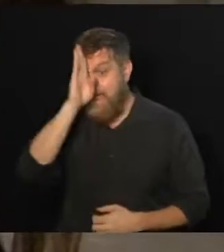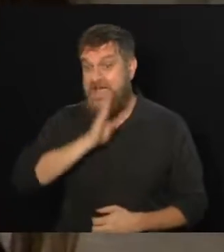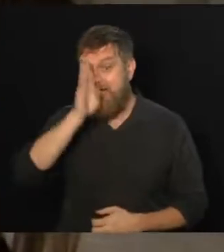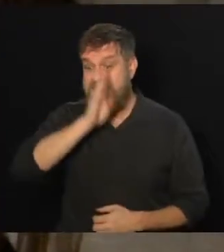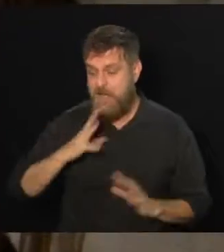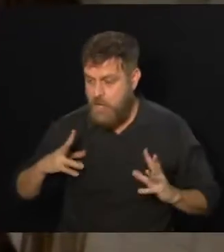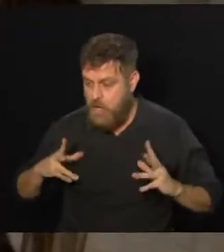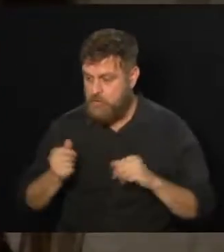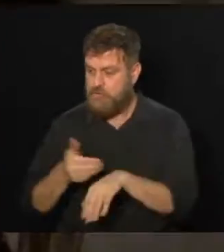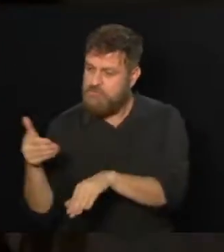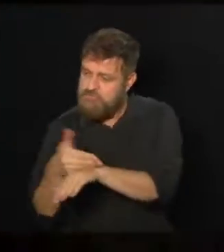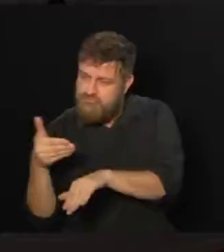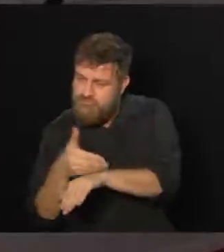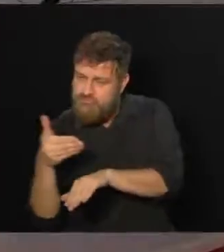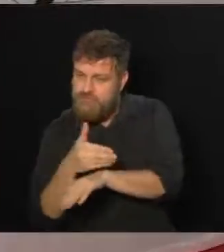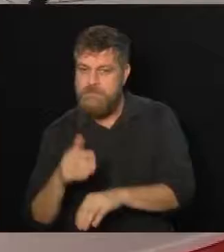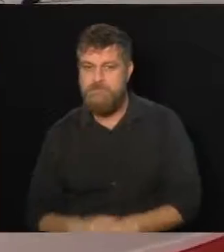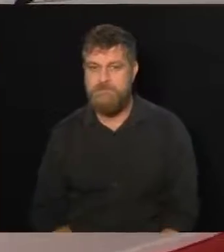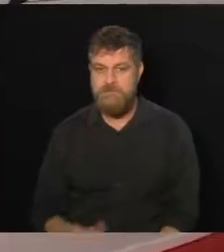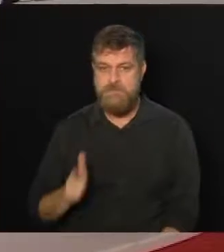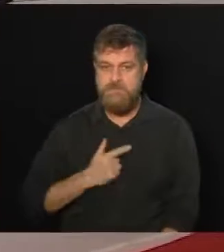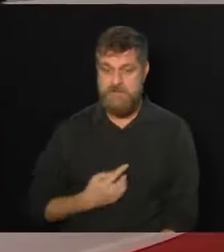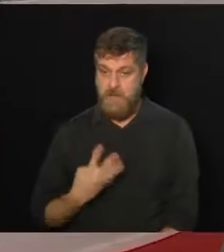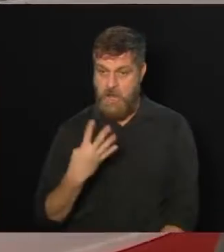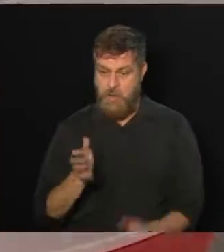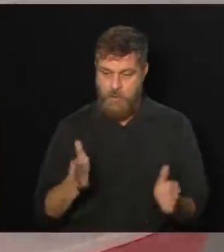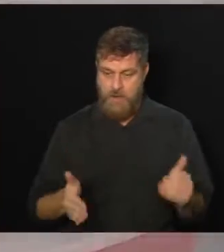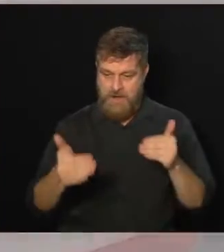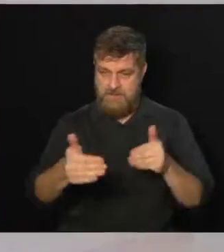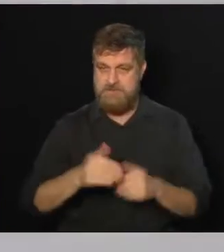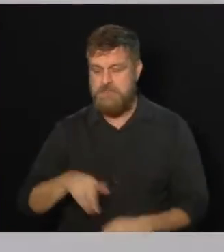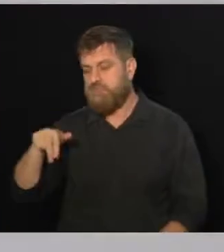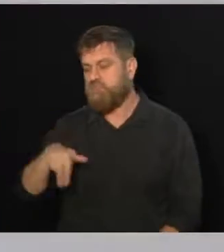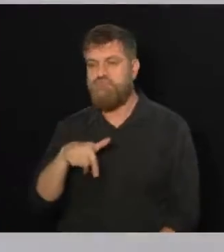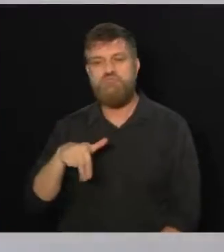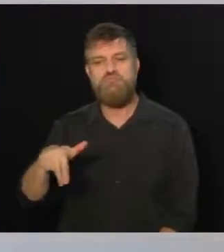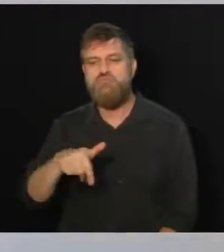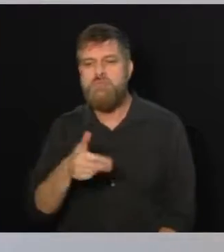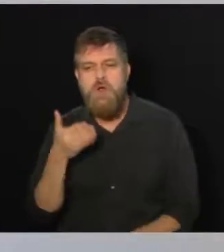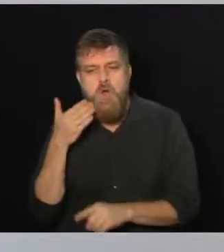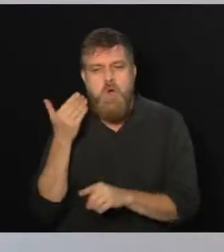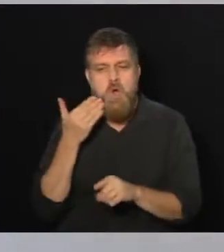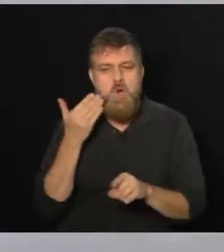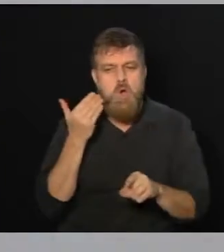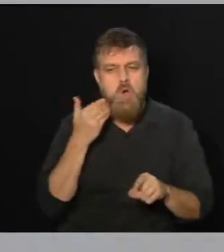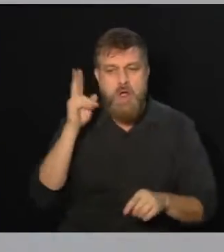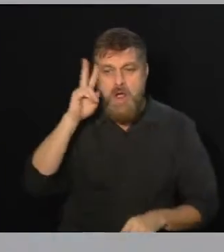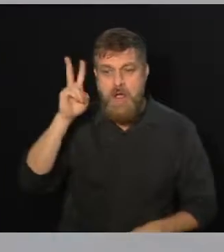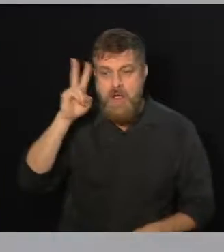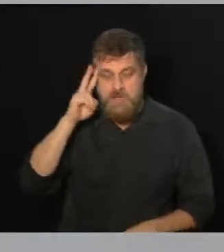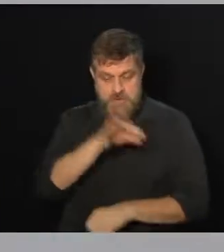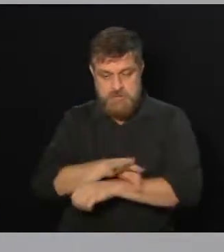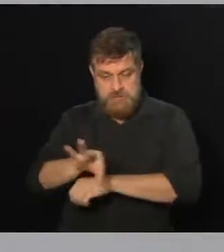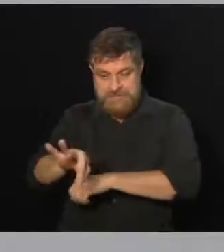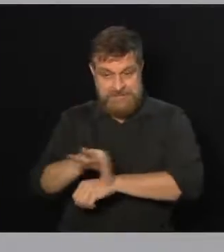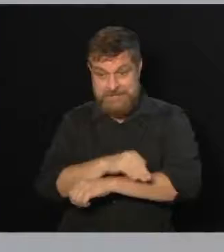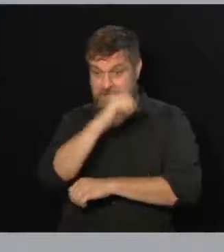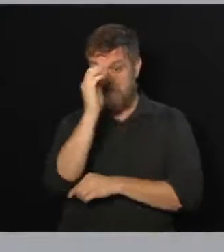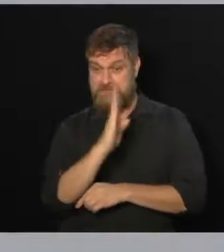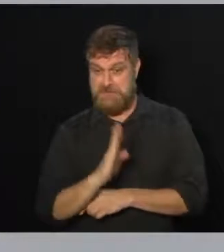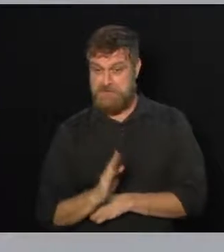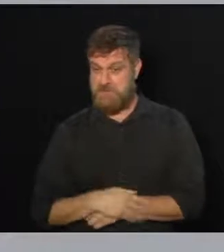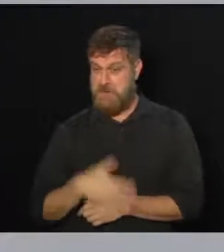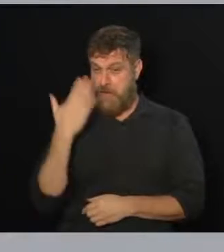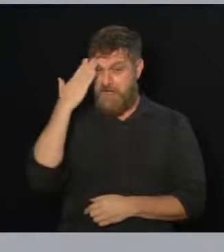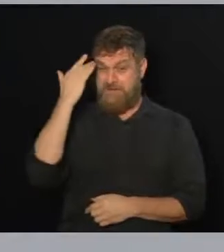todos tivessem acesso. São 4 salas para percorrer e conhecer a história desse grande arquiteto brasileiro,